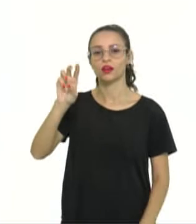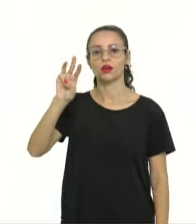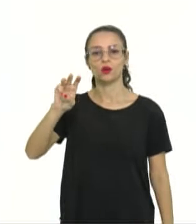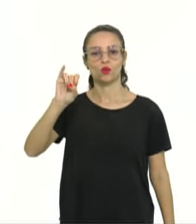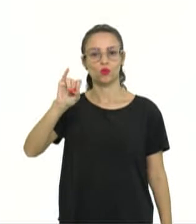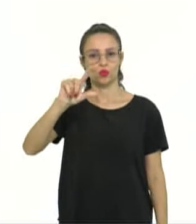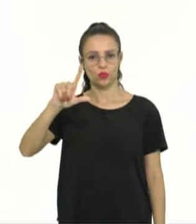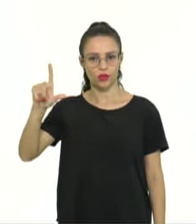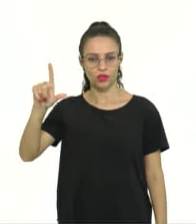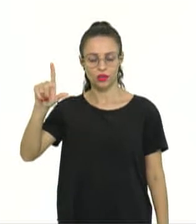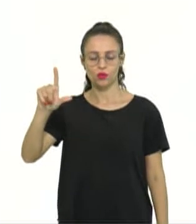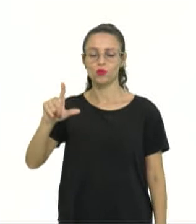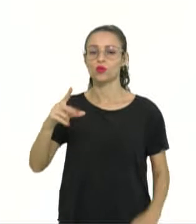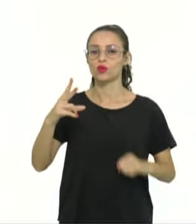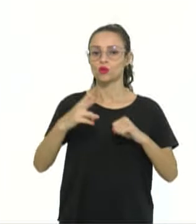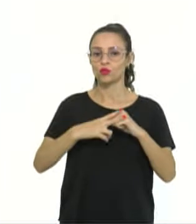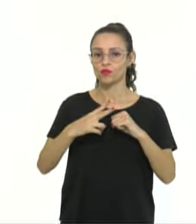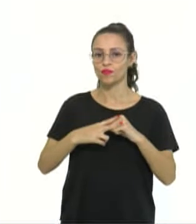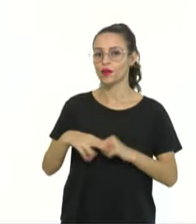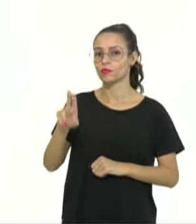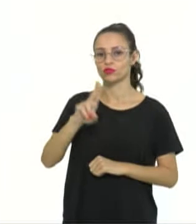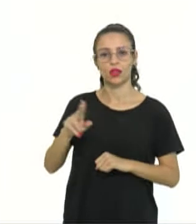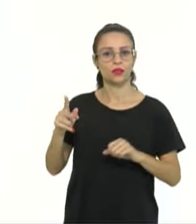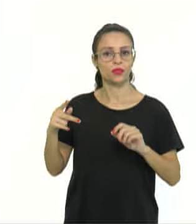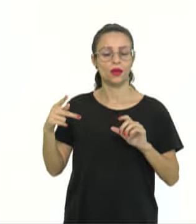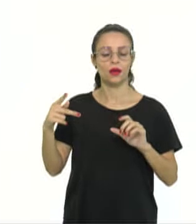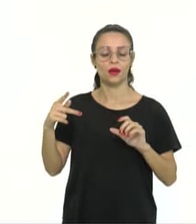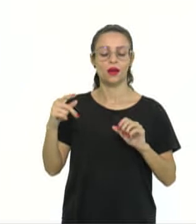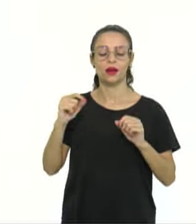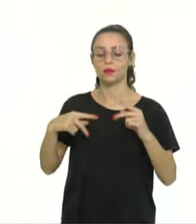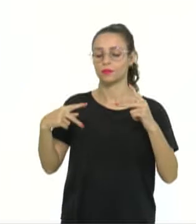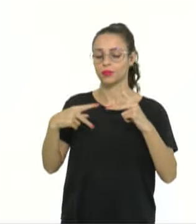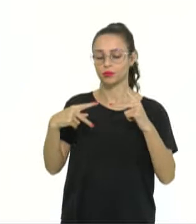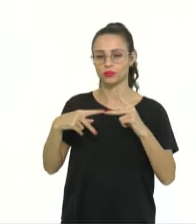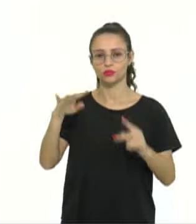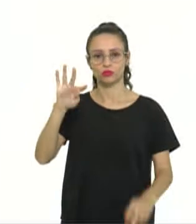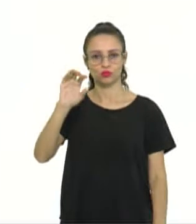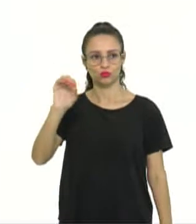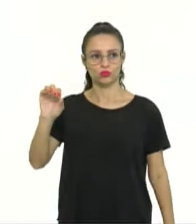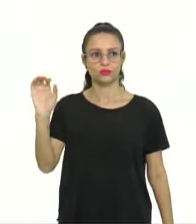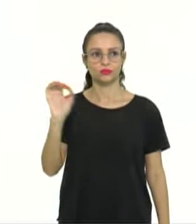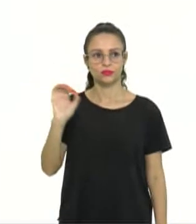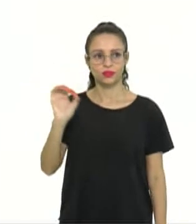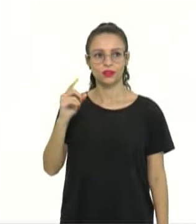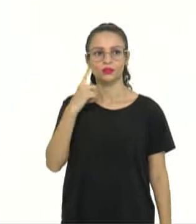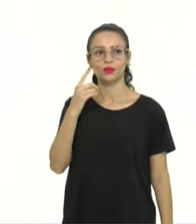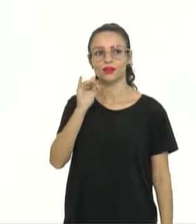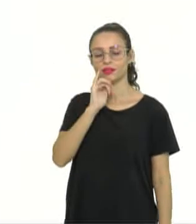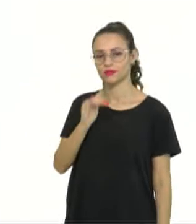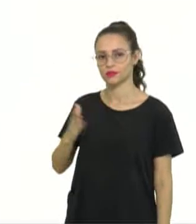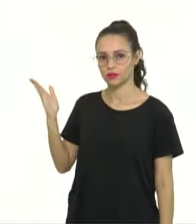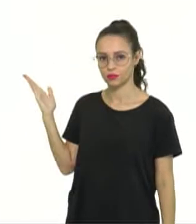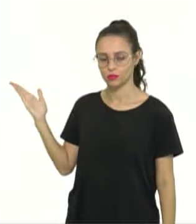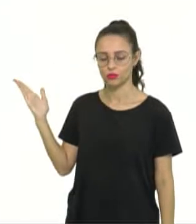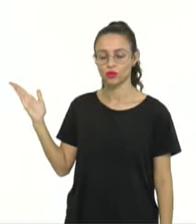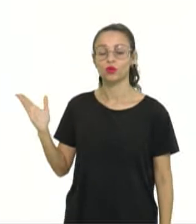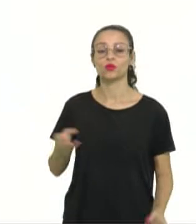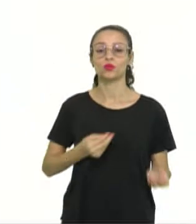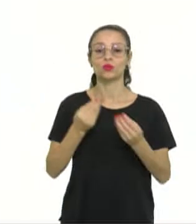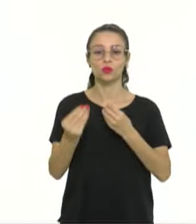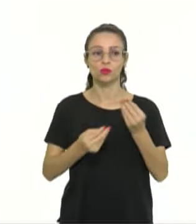com o verbo no infinitivo, mas sem a preposição to, por exemplo, will go, will study, will meet, will rain,